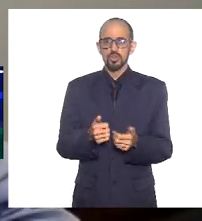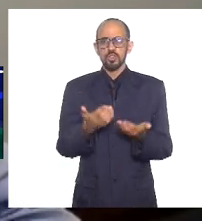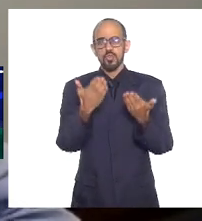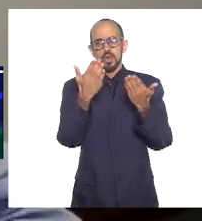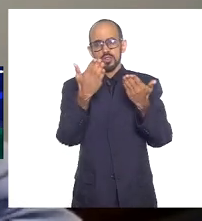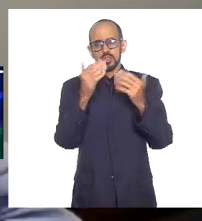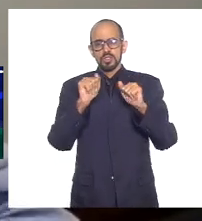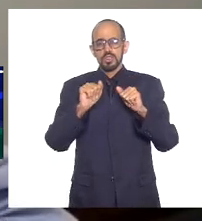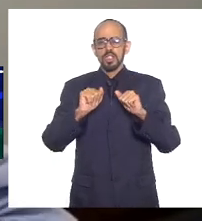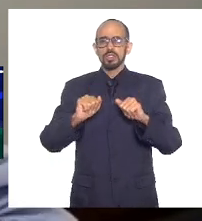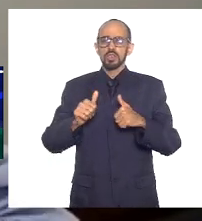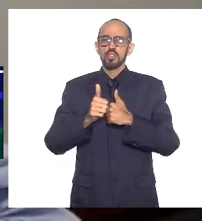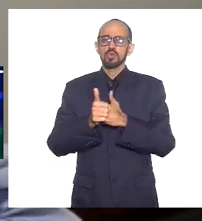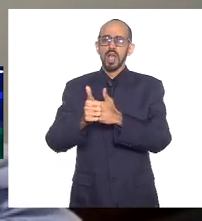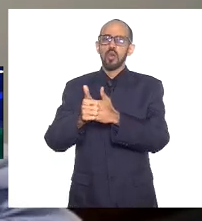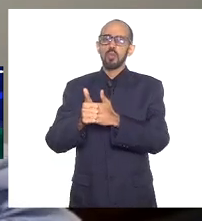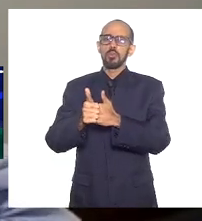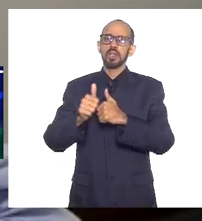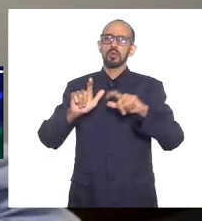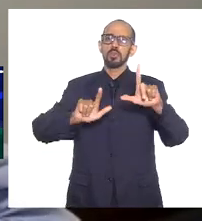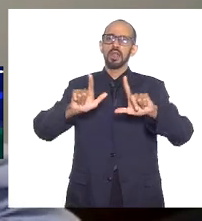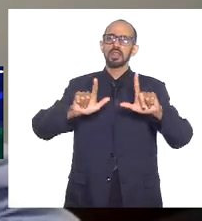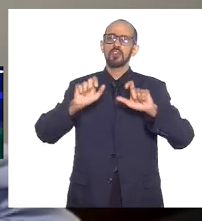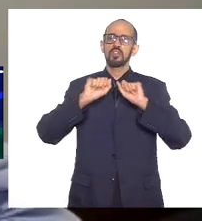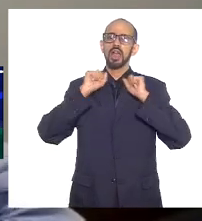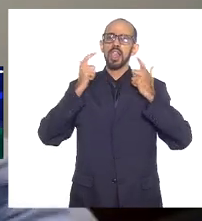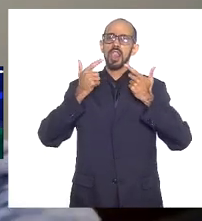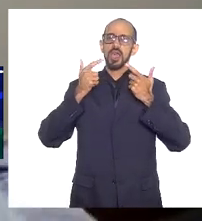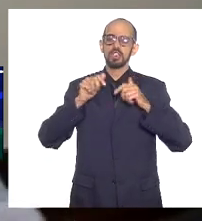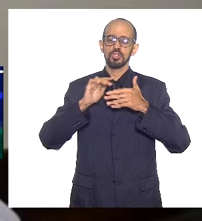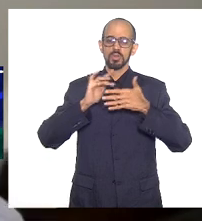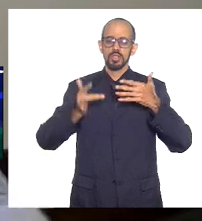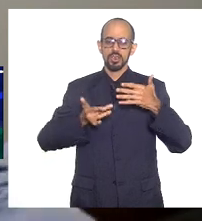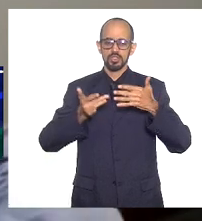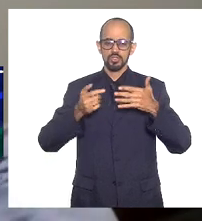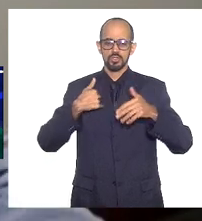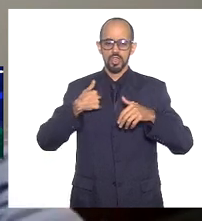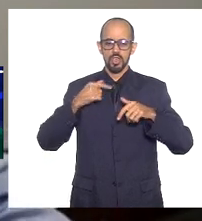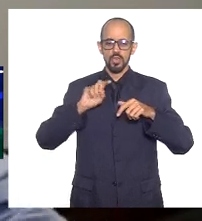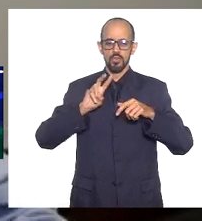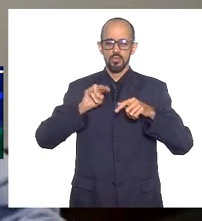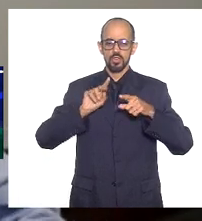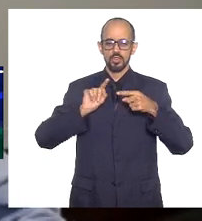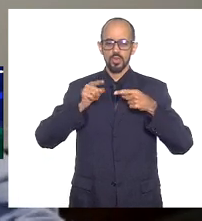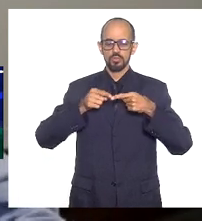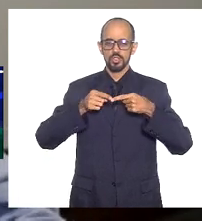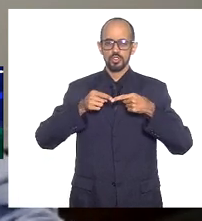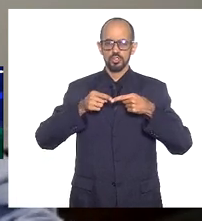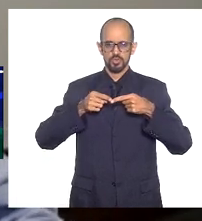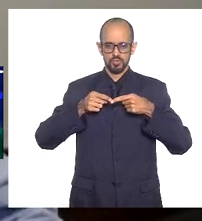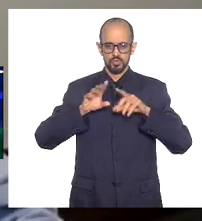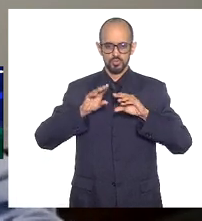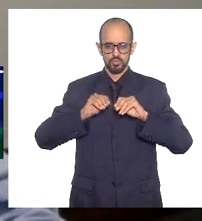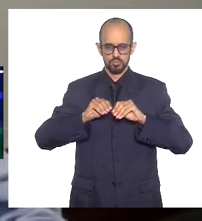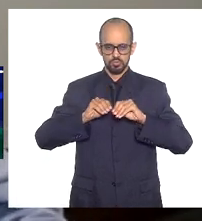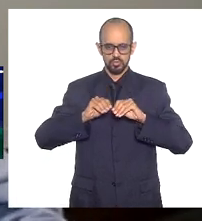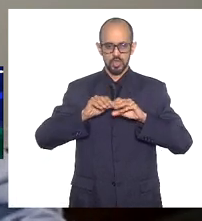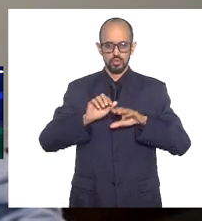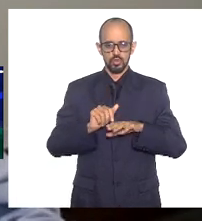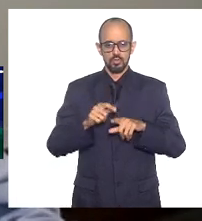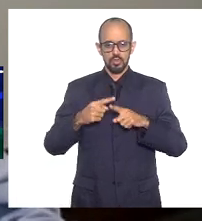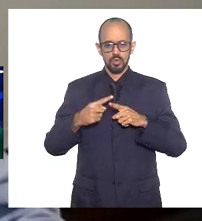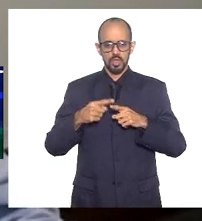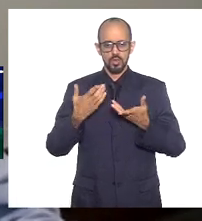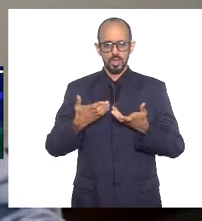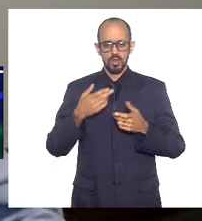pela TV Alerj e nos seguem pelas redes sociais eu serei bem objetivo bem tópico porque eu